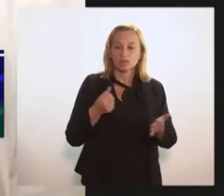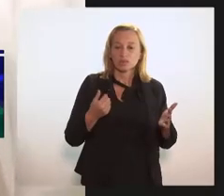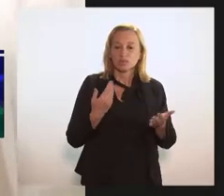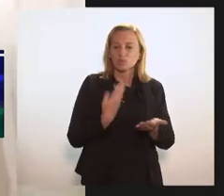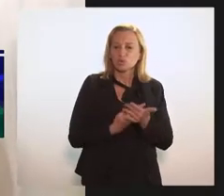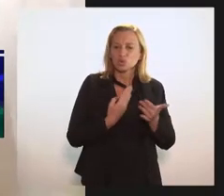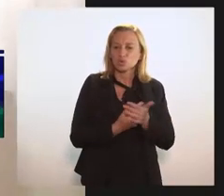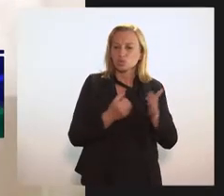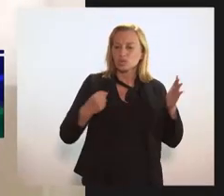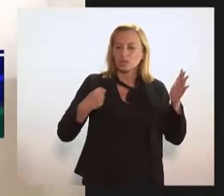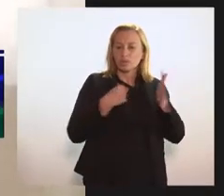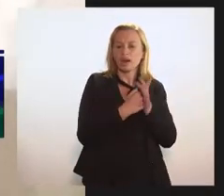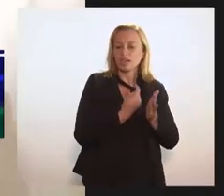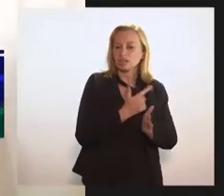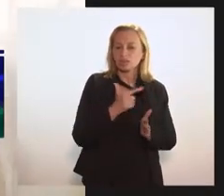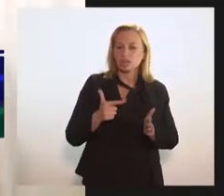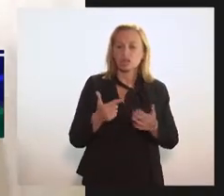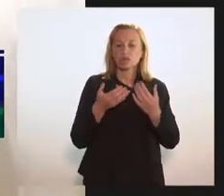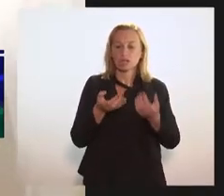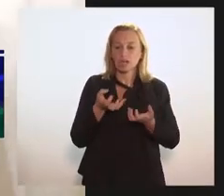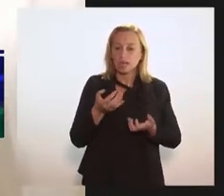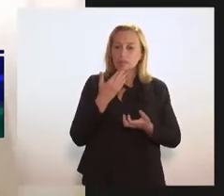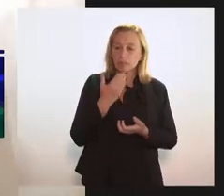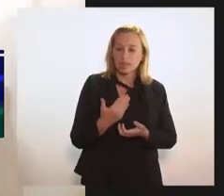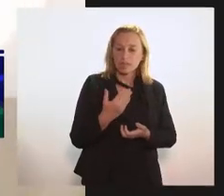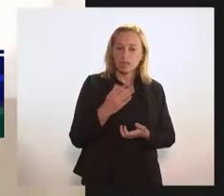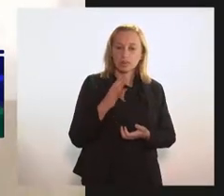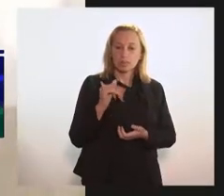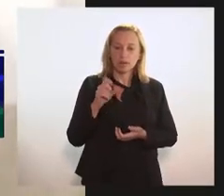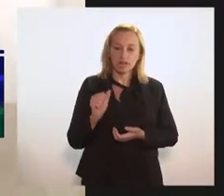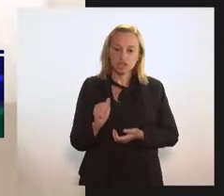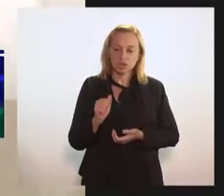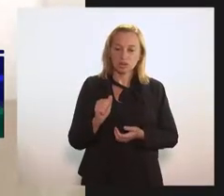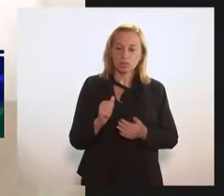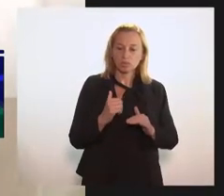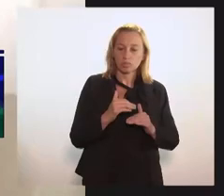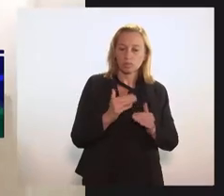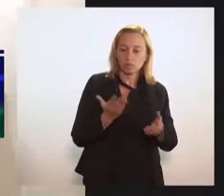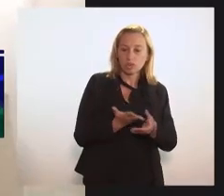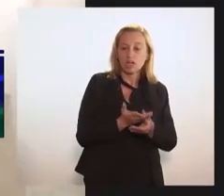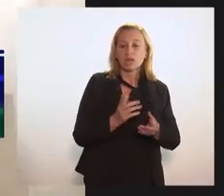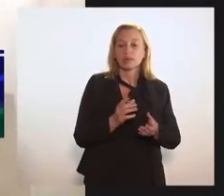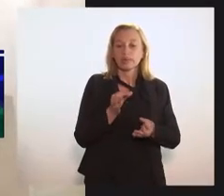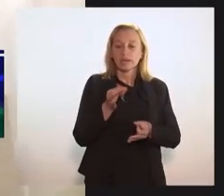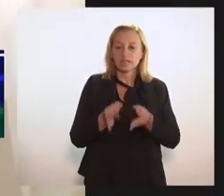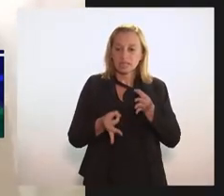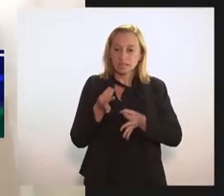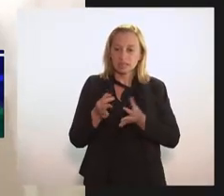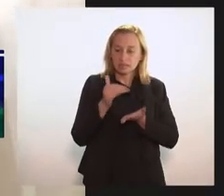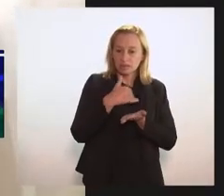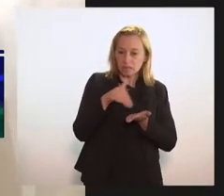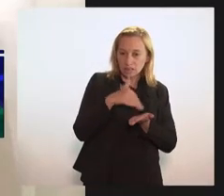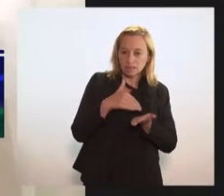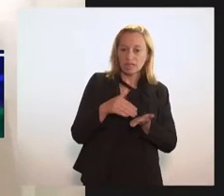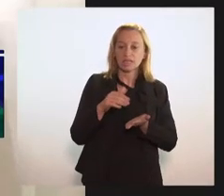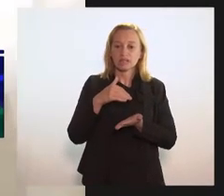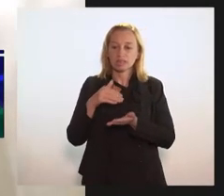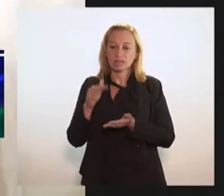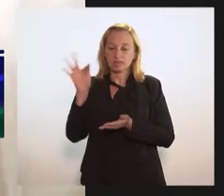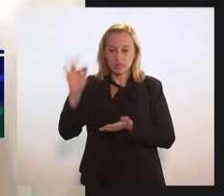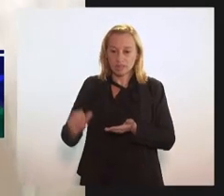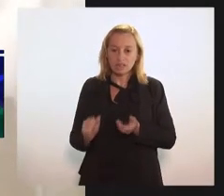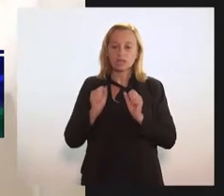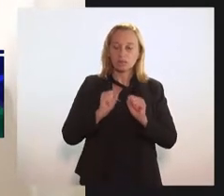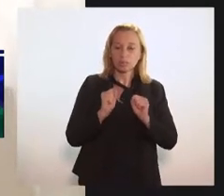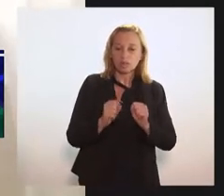impacto. Inclusive, eu ia sugerir que fosse dado baixa ao processo para que a Secretaria de Fazenda pudesse se manifestar e